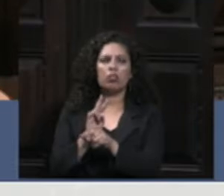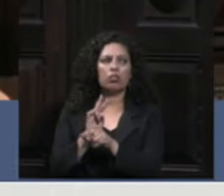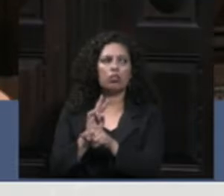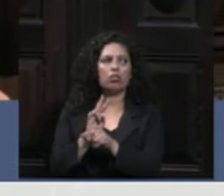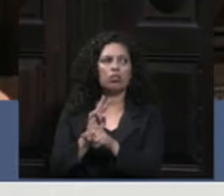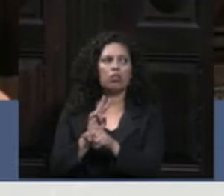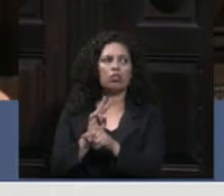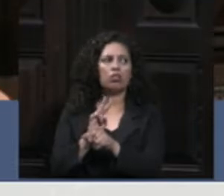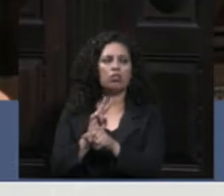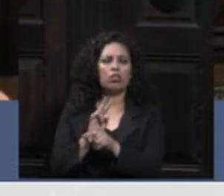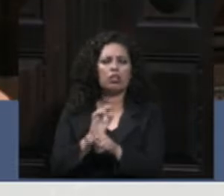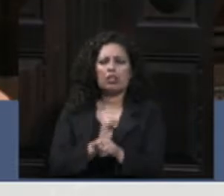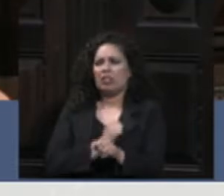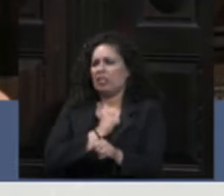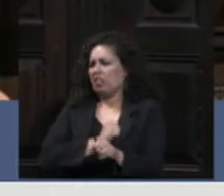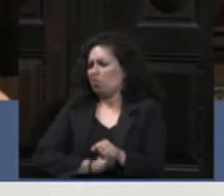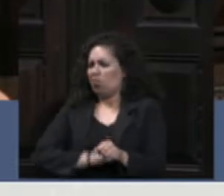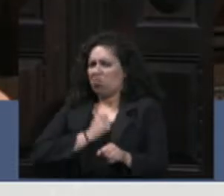quanto ódio